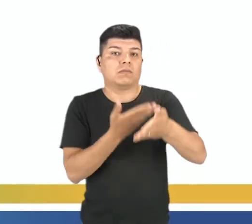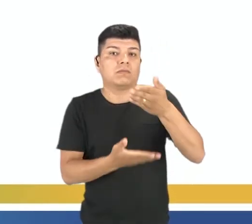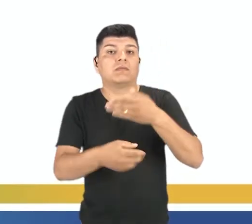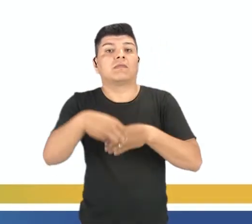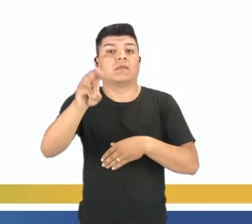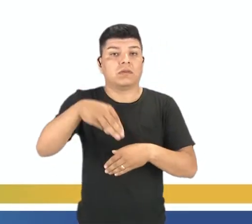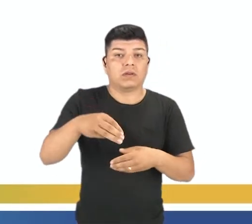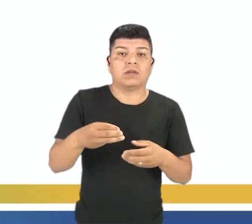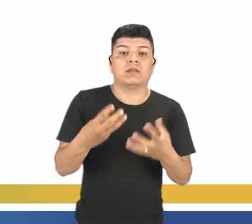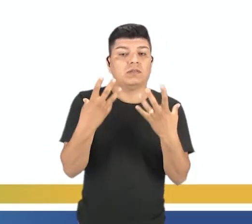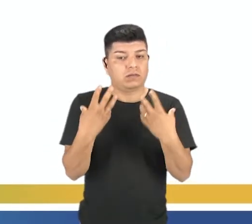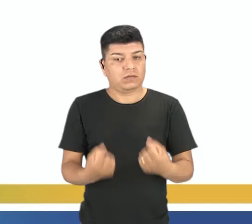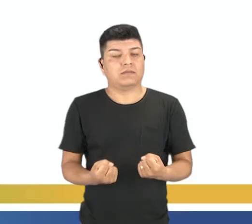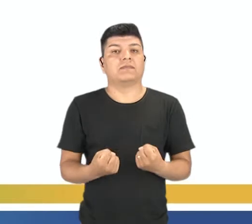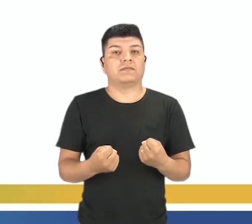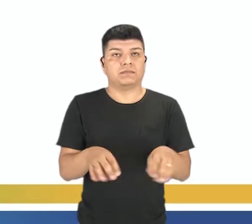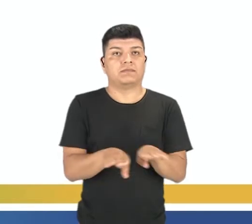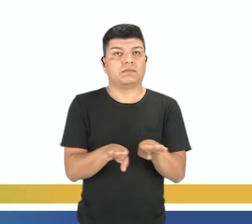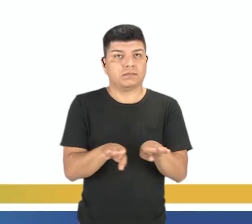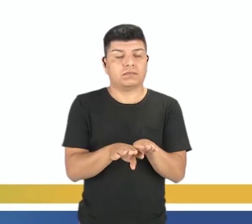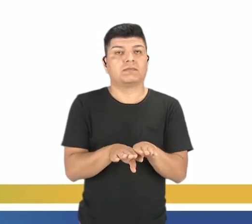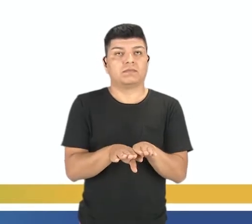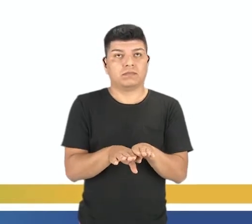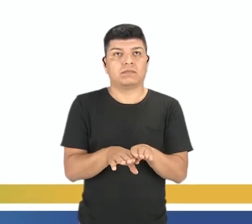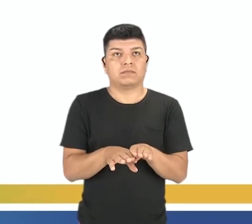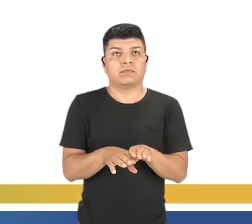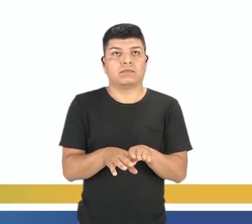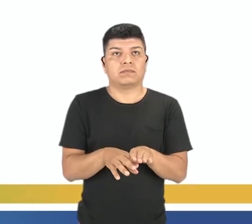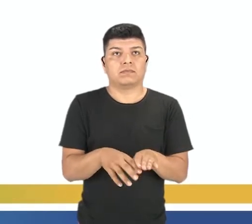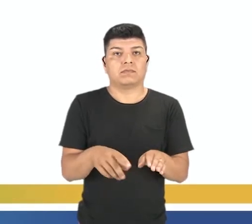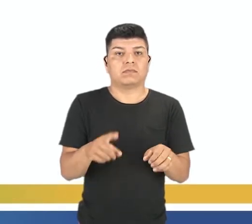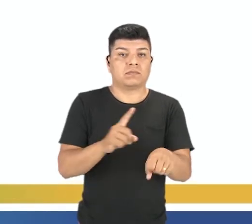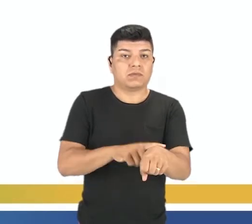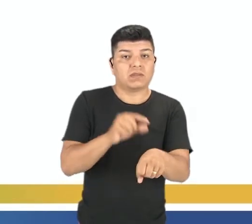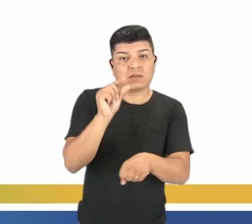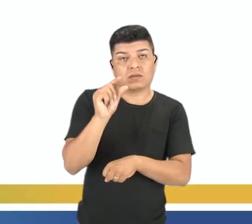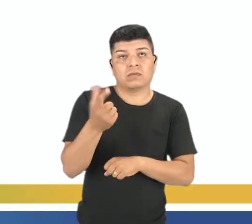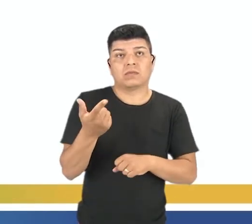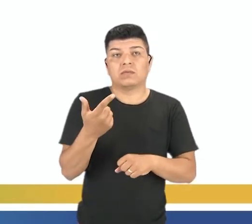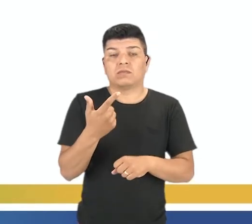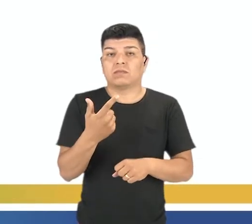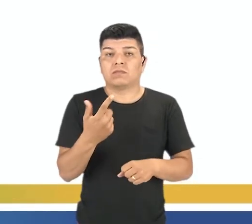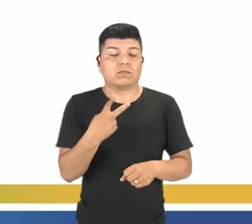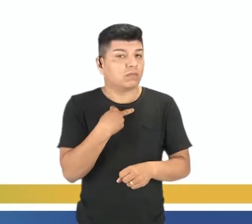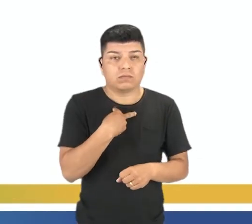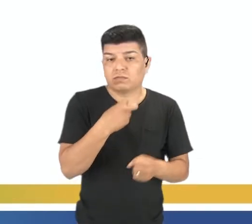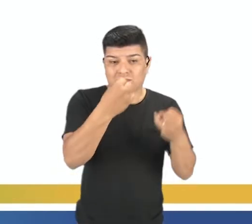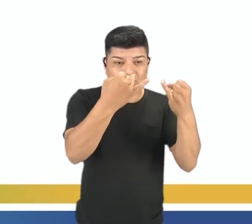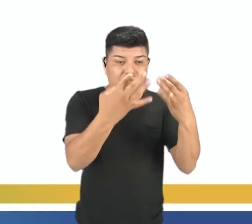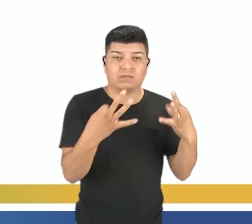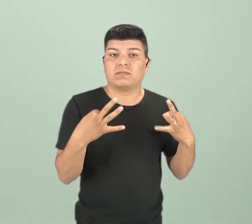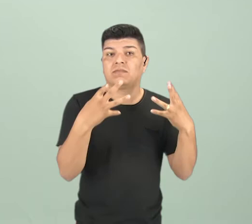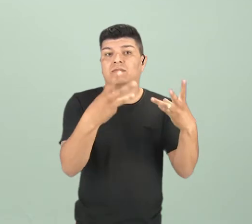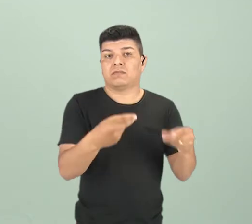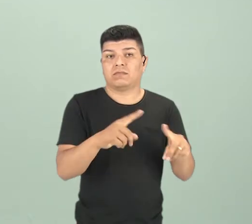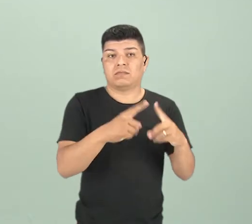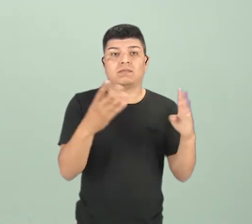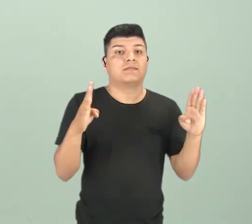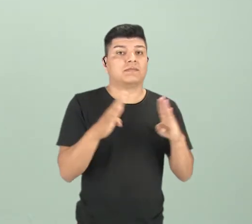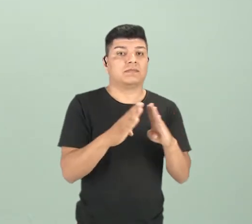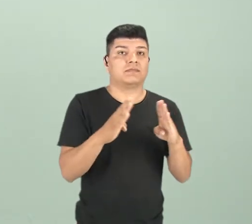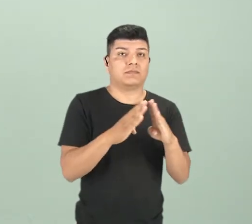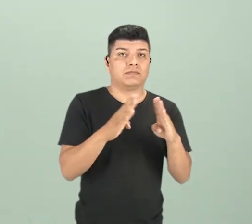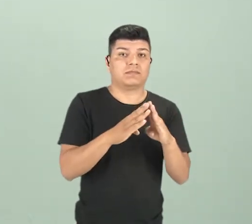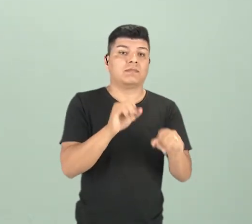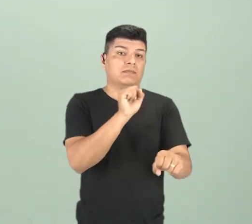quem pode receber, tá? Como a gente tem um pouco tempo, eu não posso estar falando todos aqui, mas você em casa